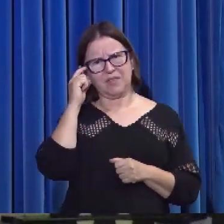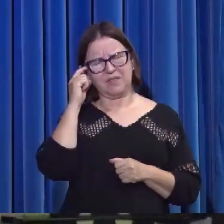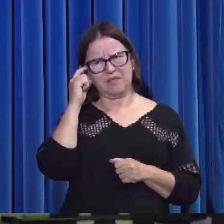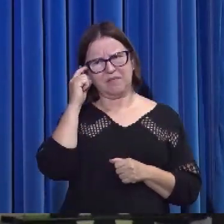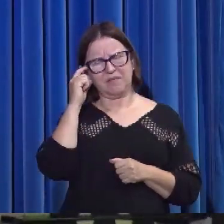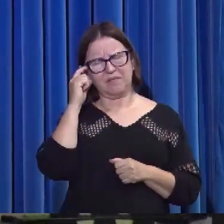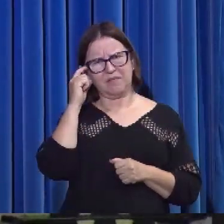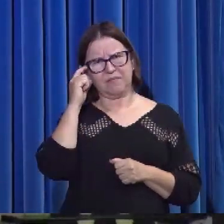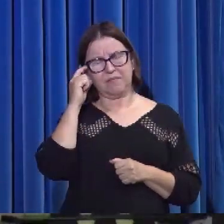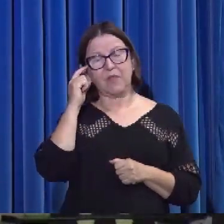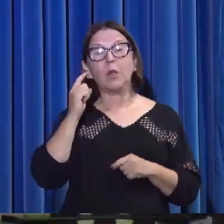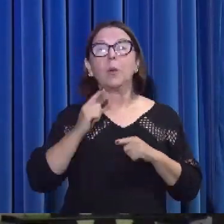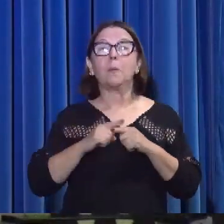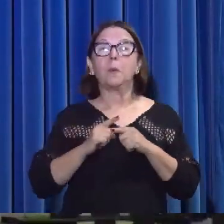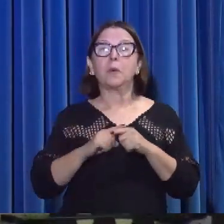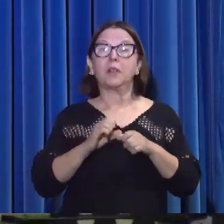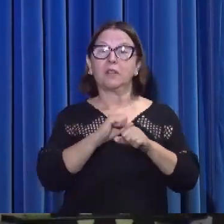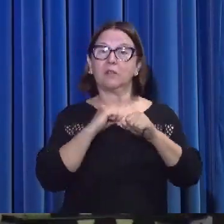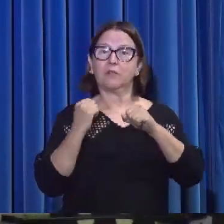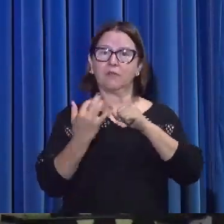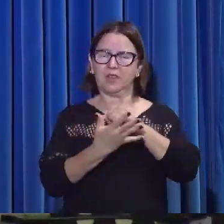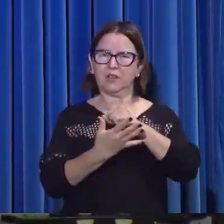por que esse vírus entrou